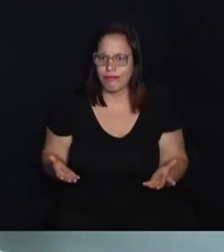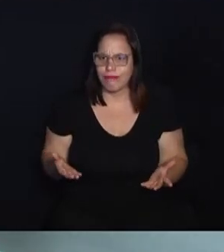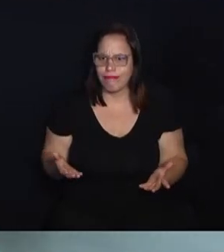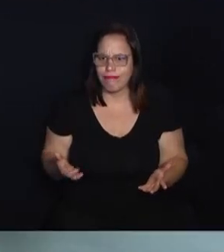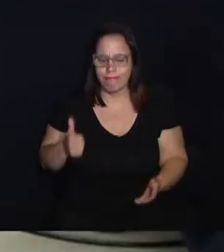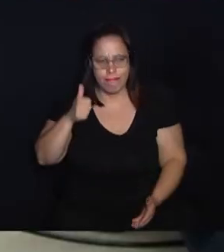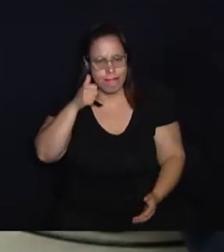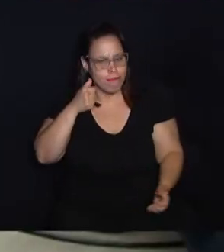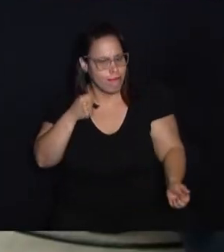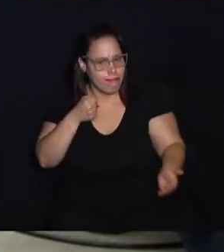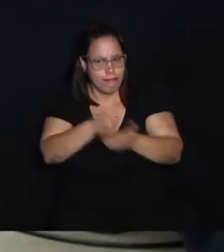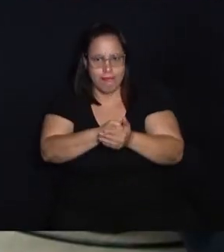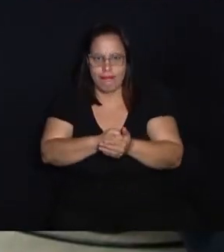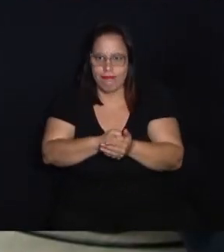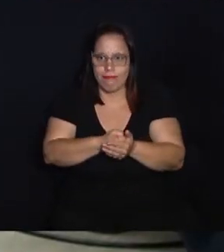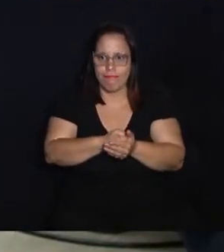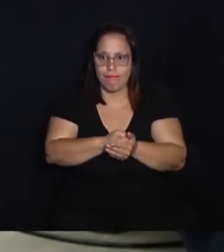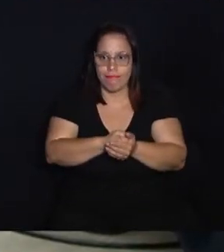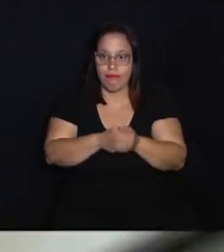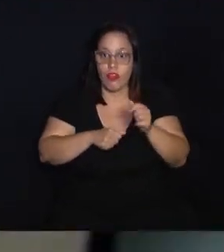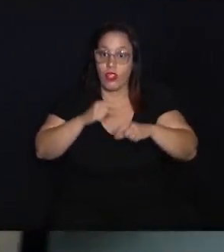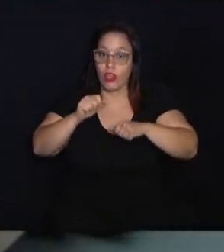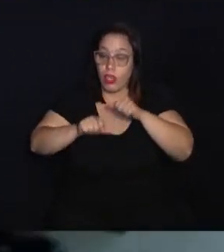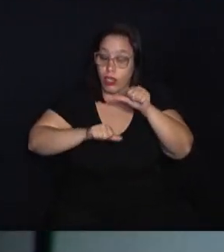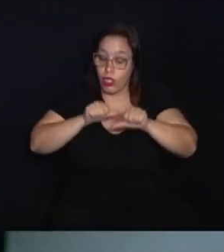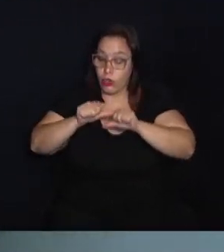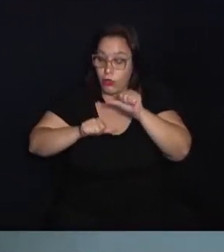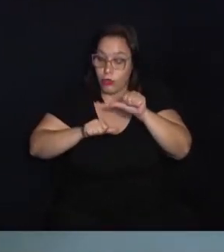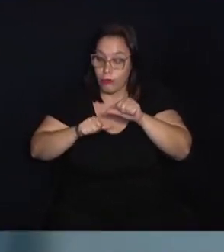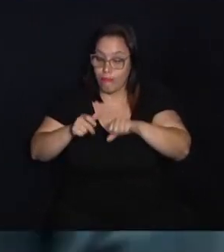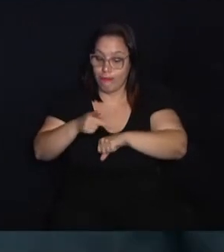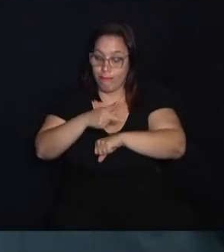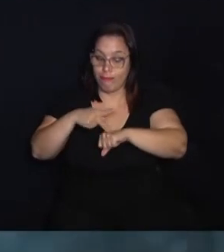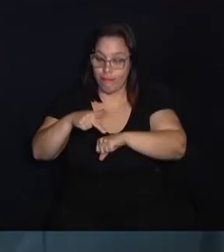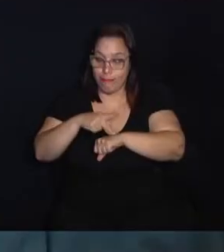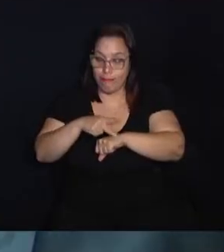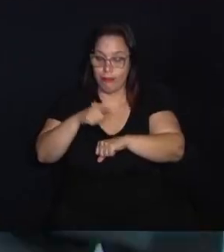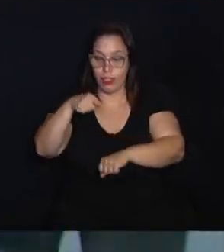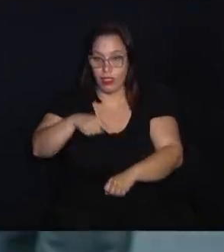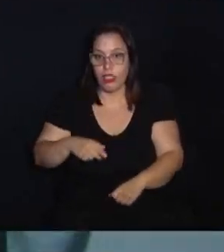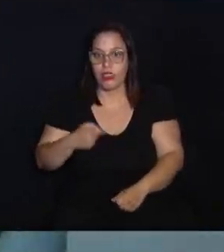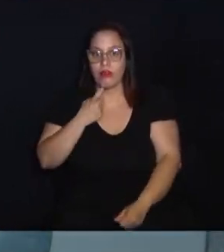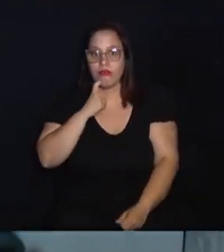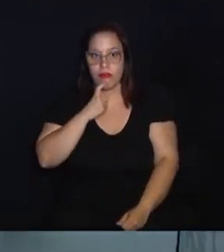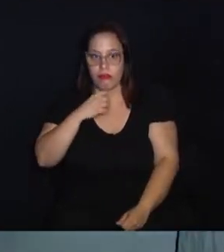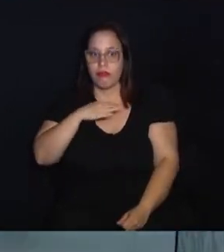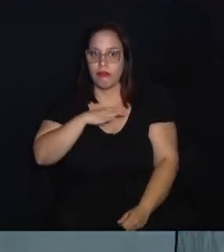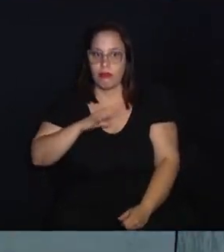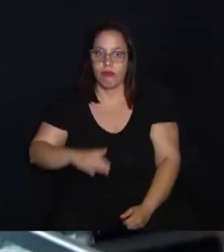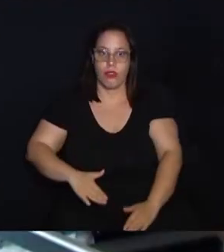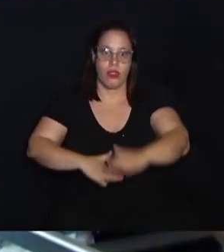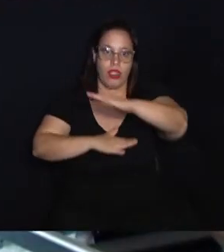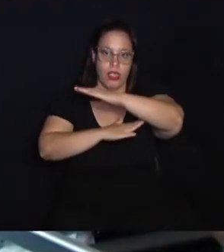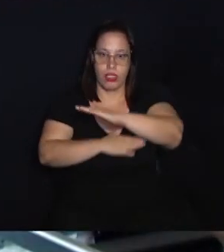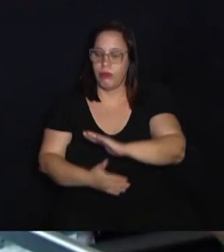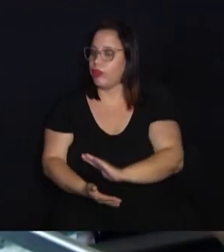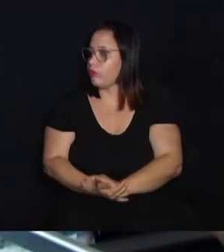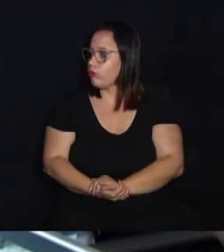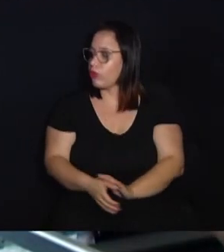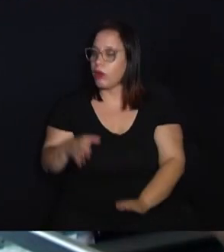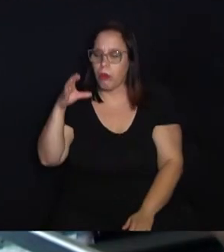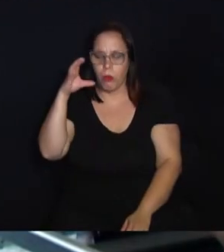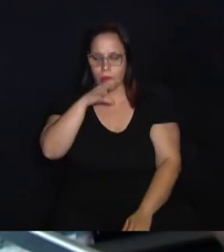força imparável e que está transformando a sociedade brasileira, com reflexo aqui em Campinas também e na Câmara Municipal. A